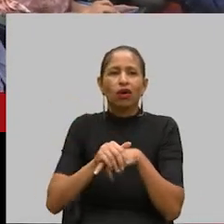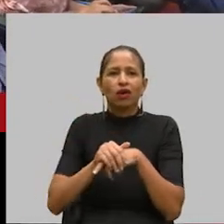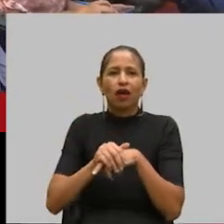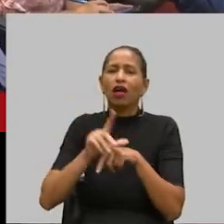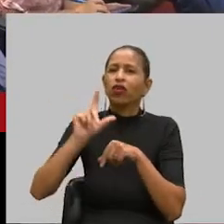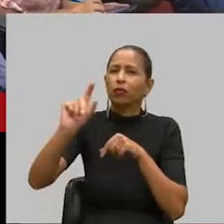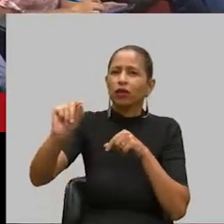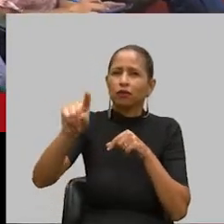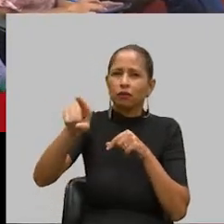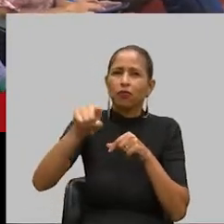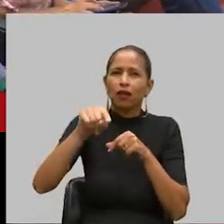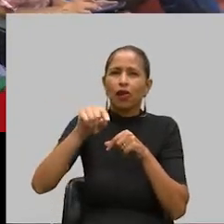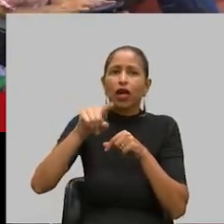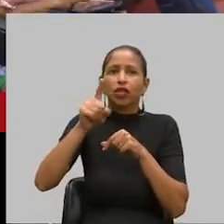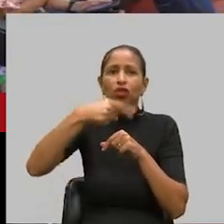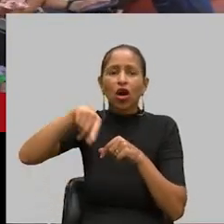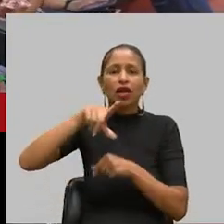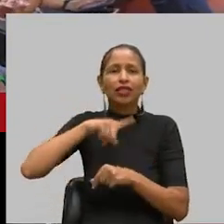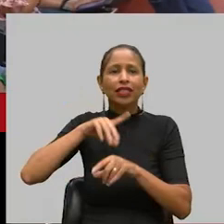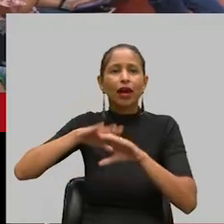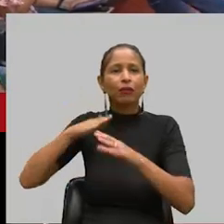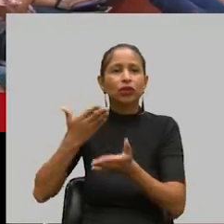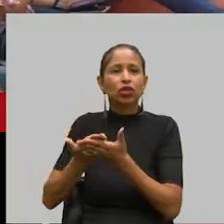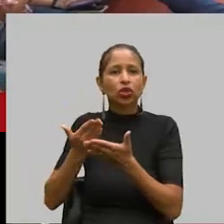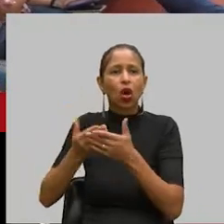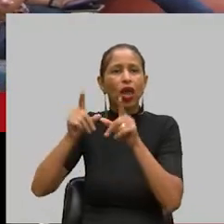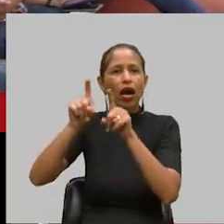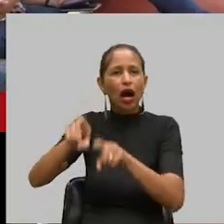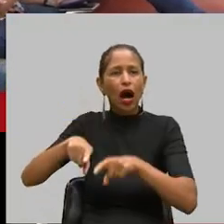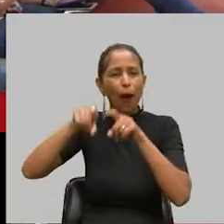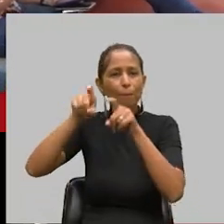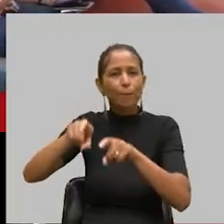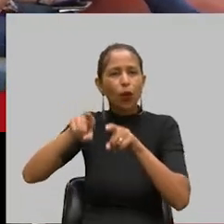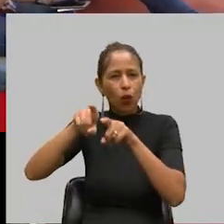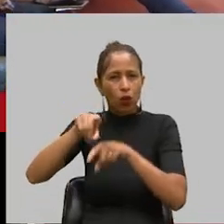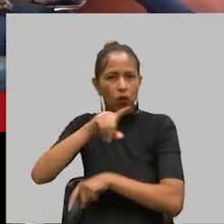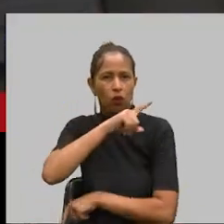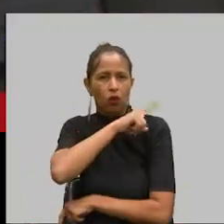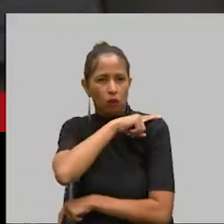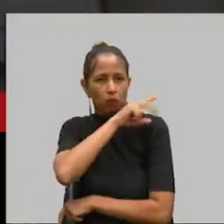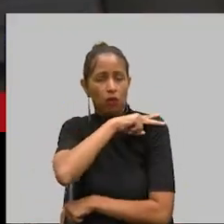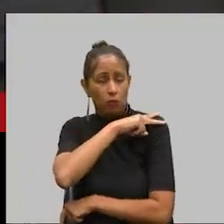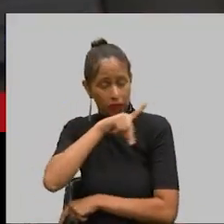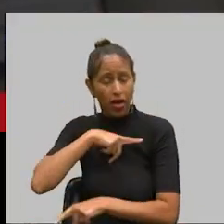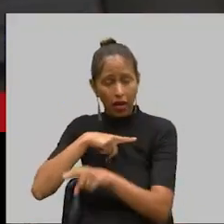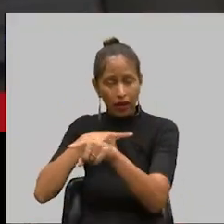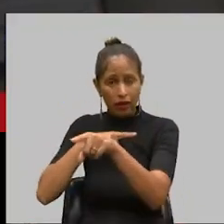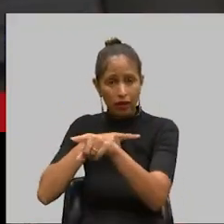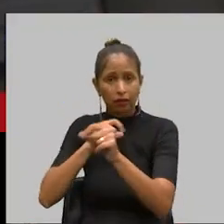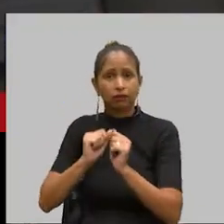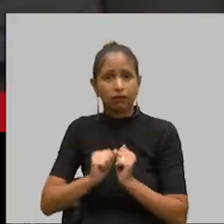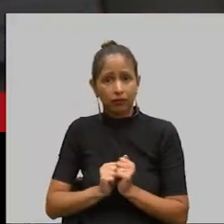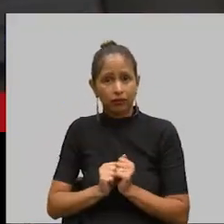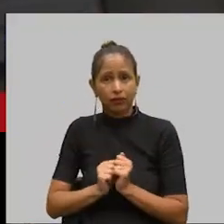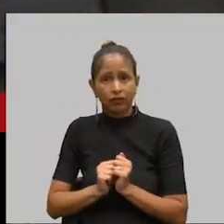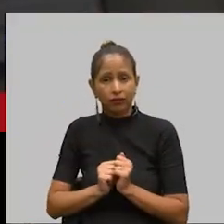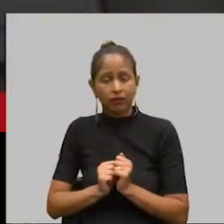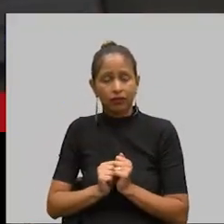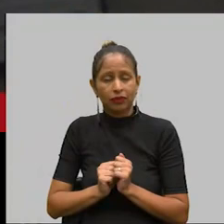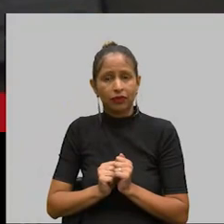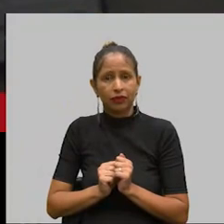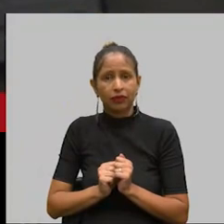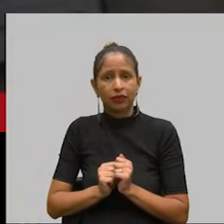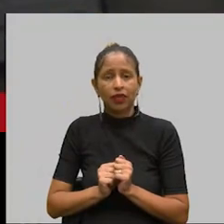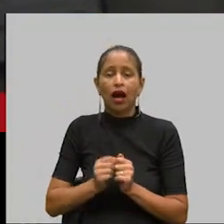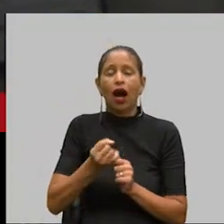mas assim ó nós temos escolas do campo com ensino médio nos assentamentos né a a